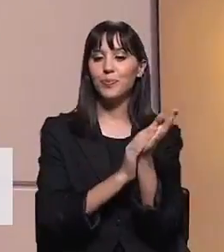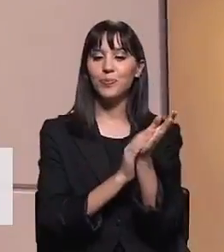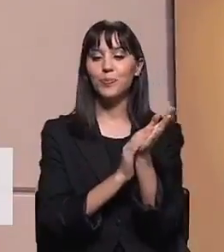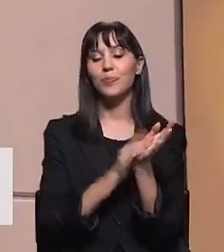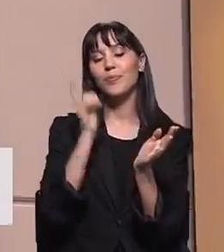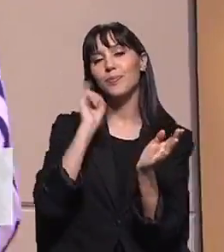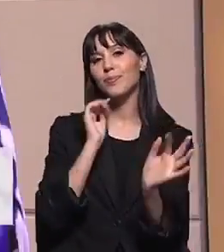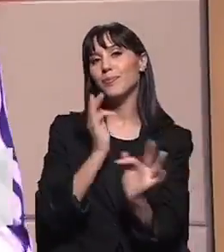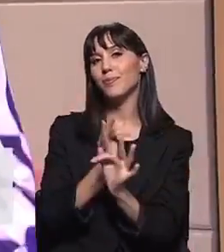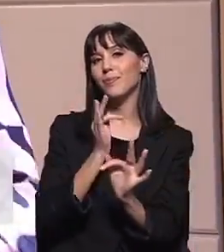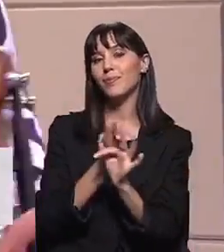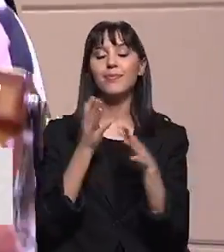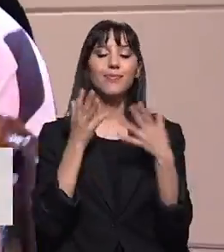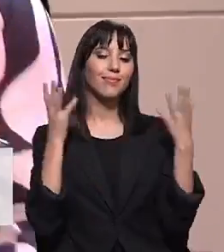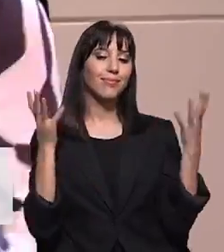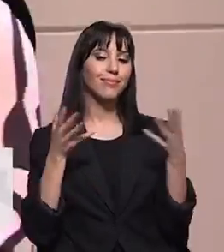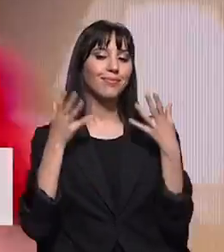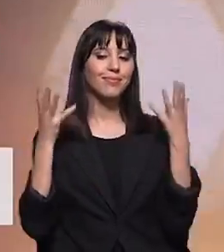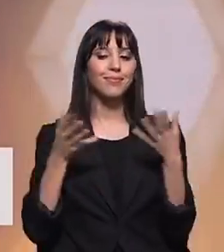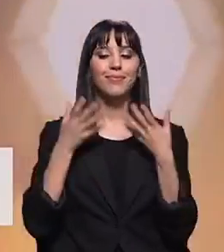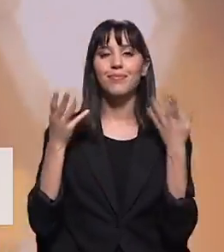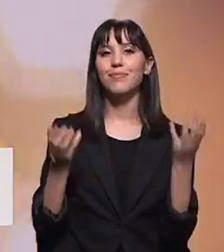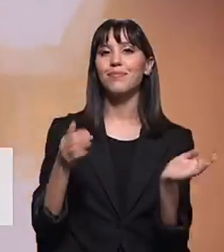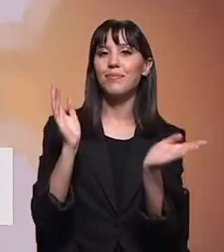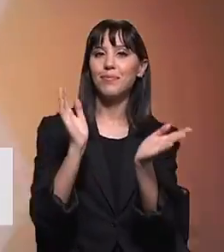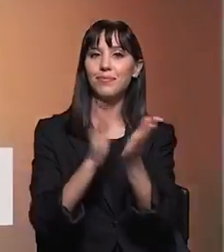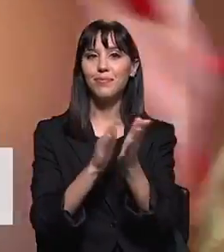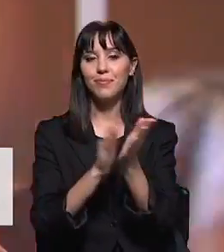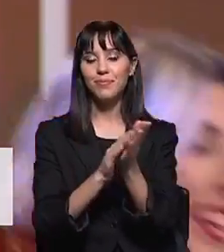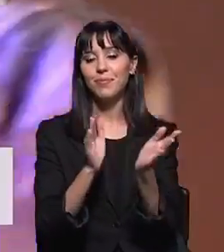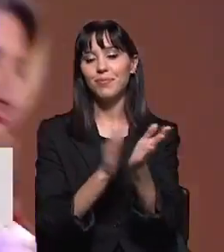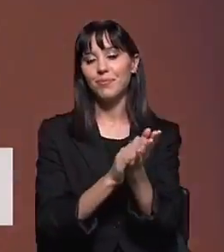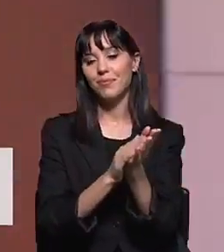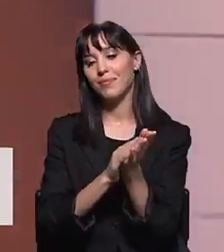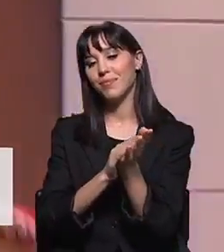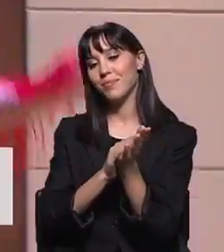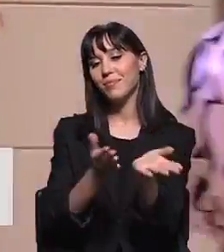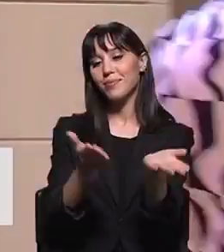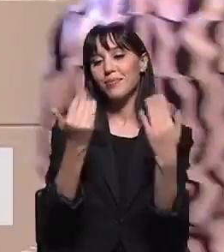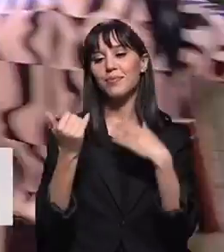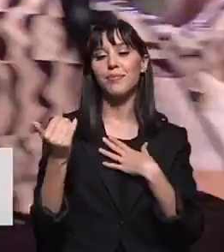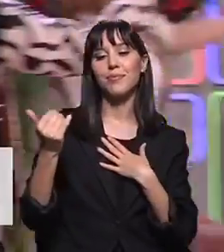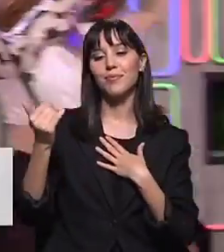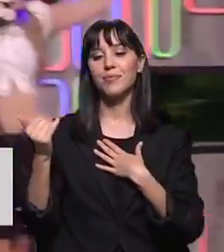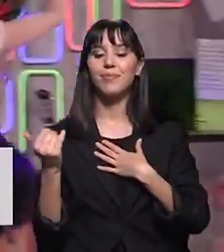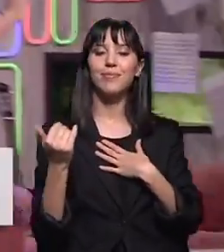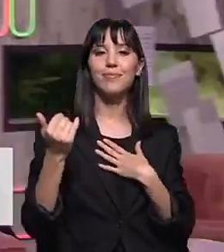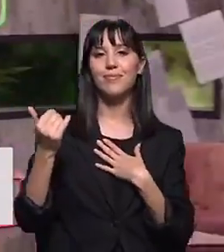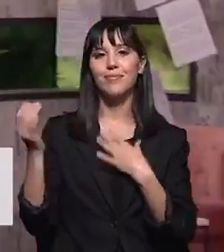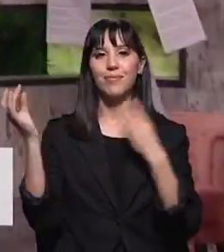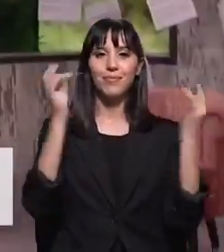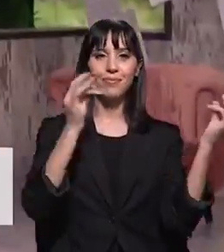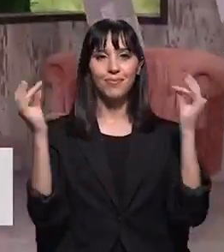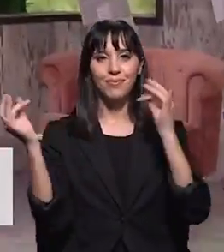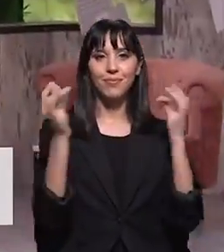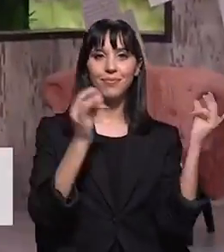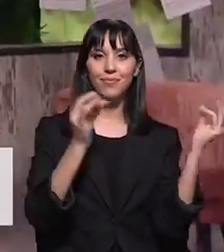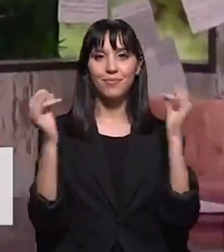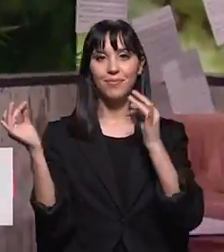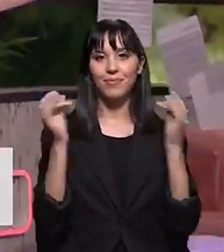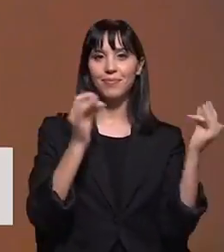de festa e animação. Bate na palma da mão, vem dançar comigo a modinha do